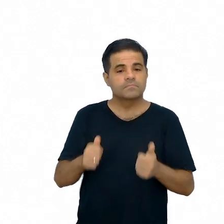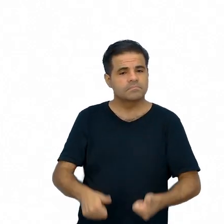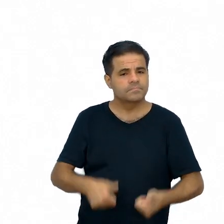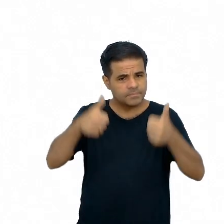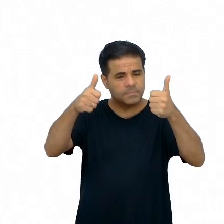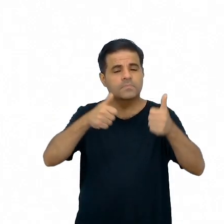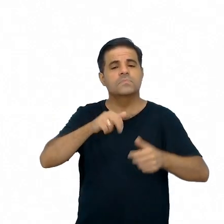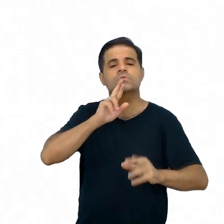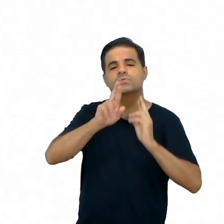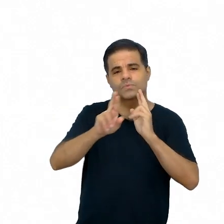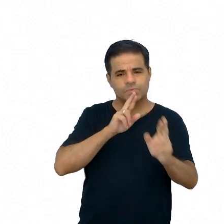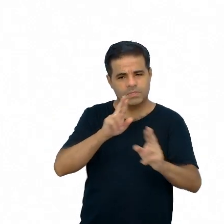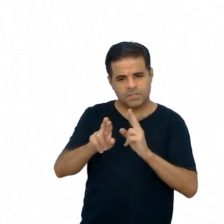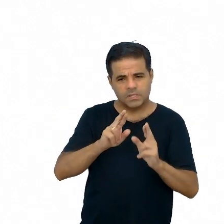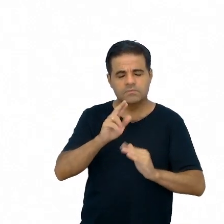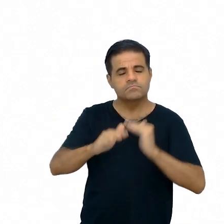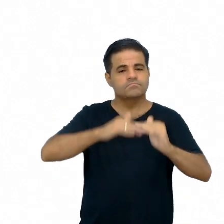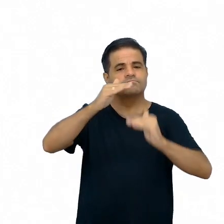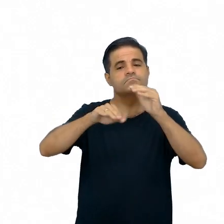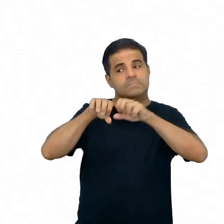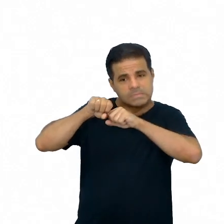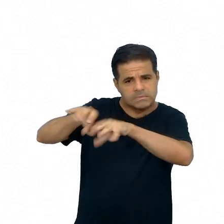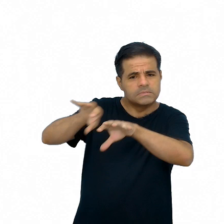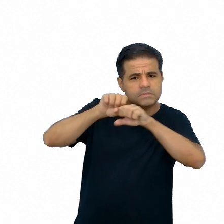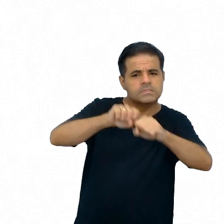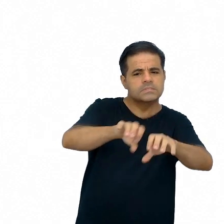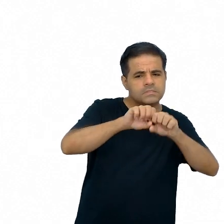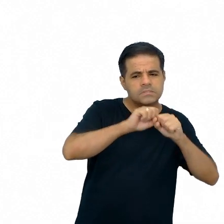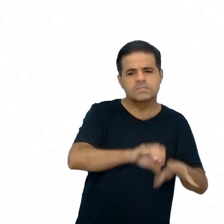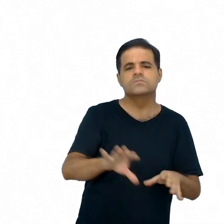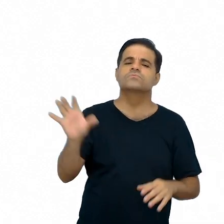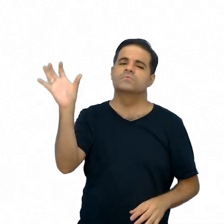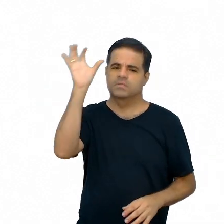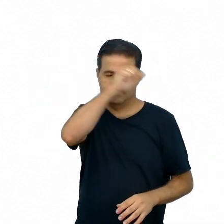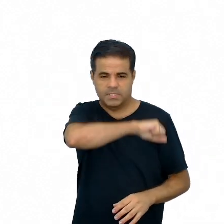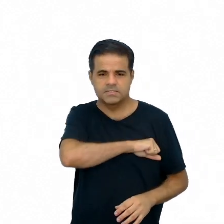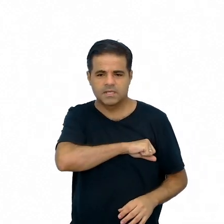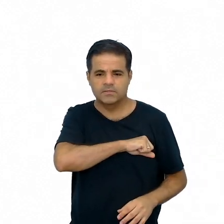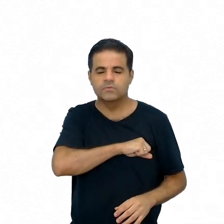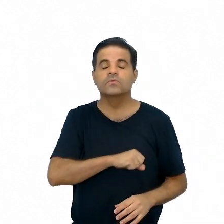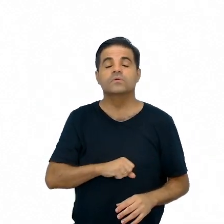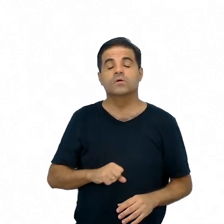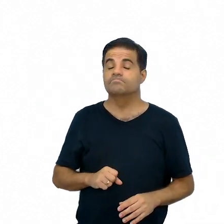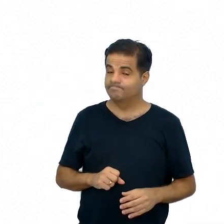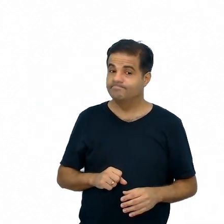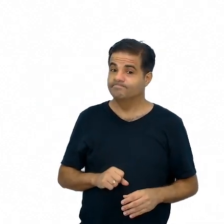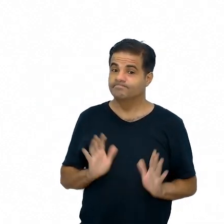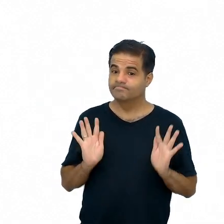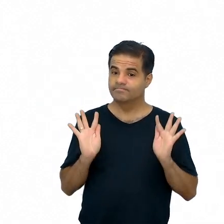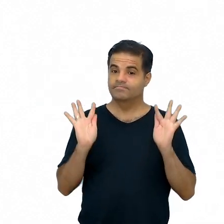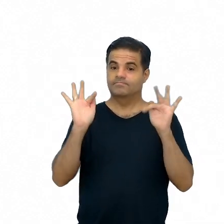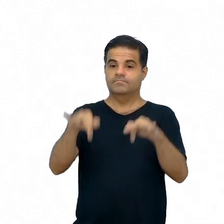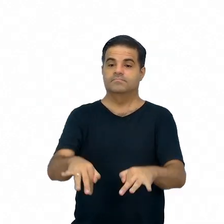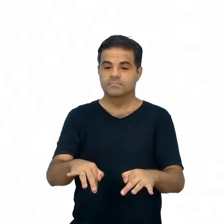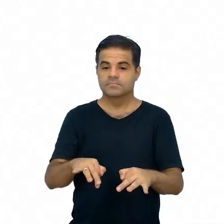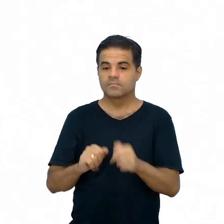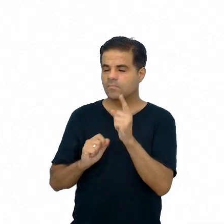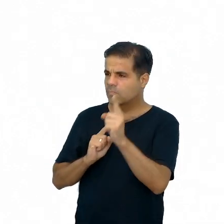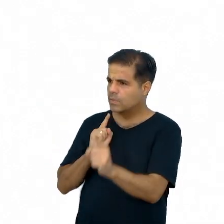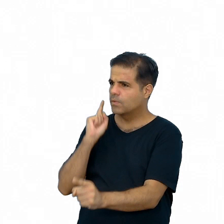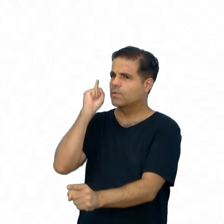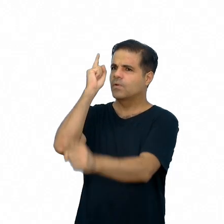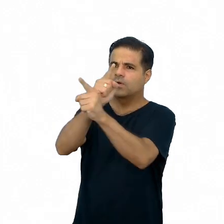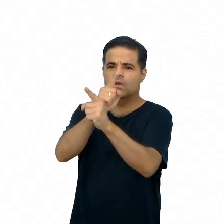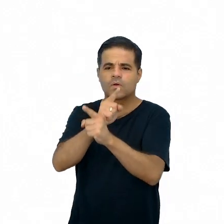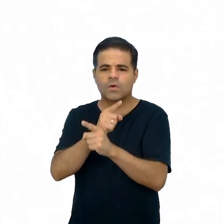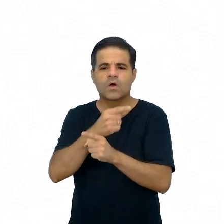melhores resultados no processo de ensino e de aprendizagem. No momento finalizando, encontramos